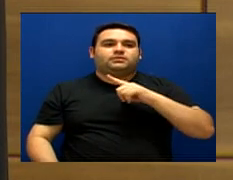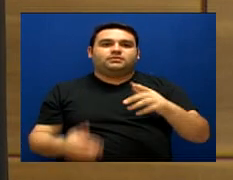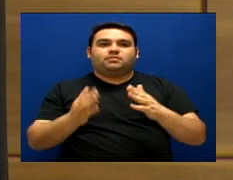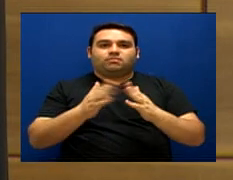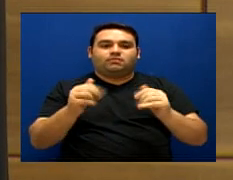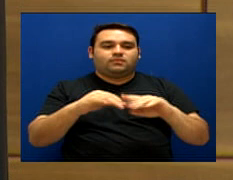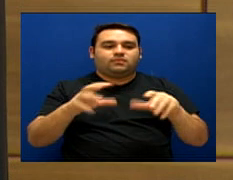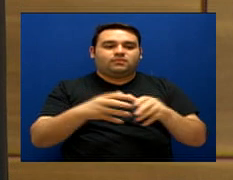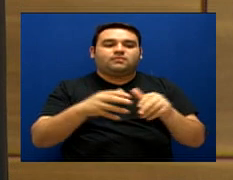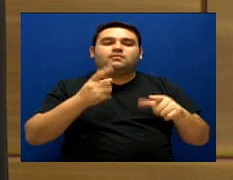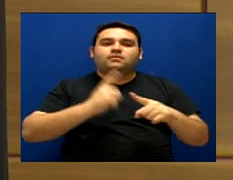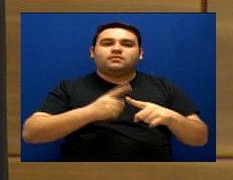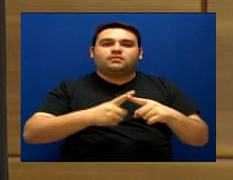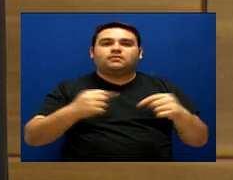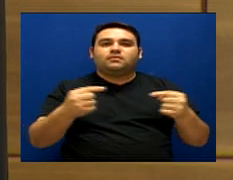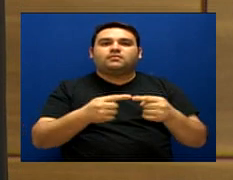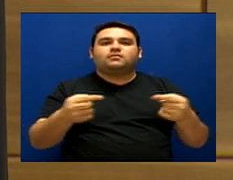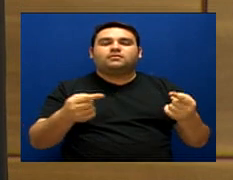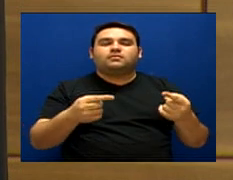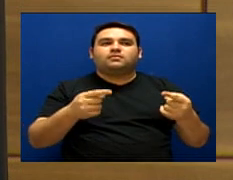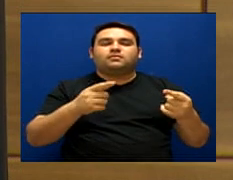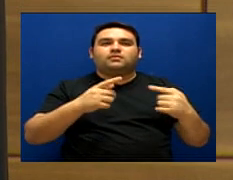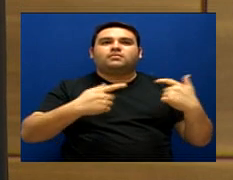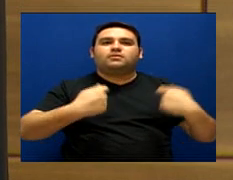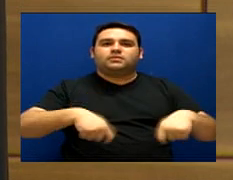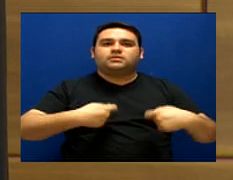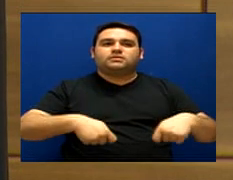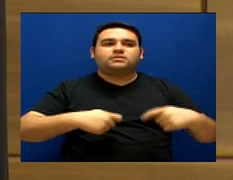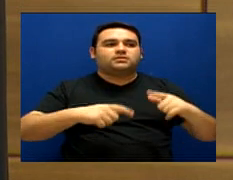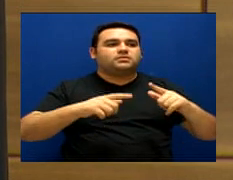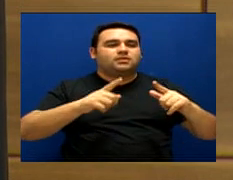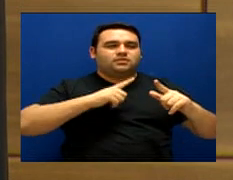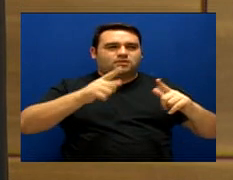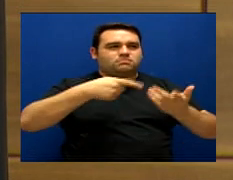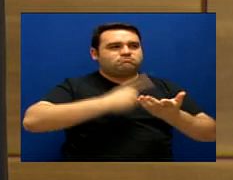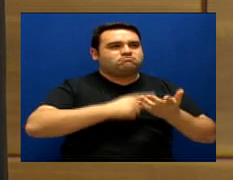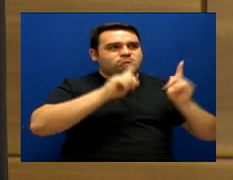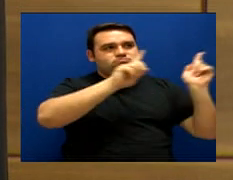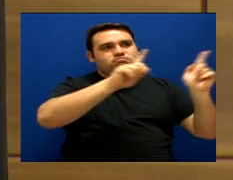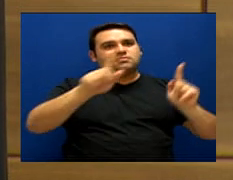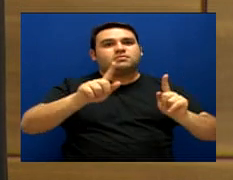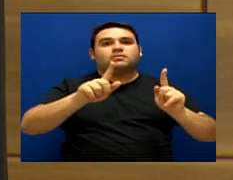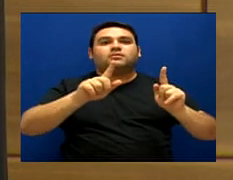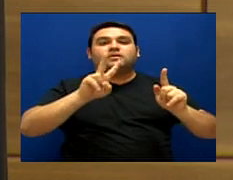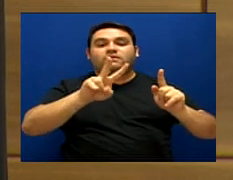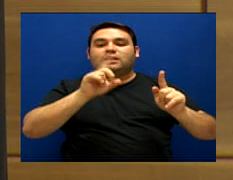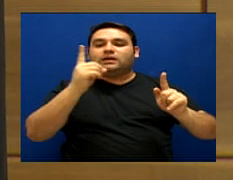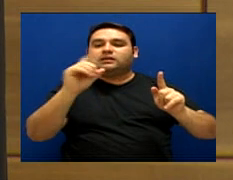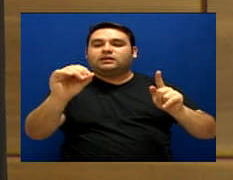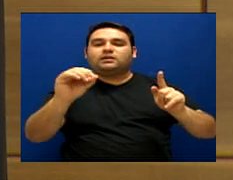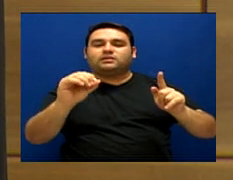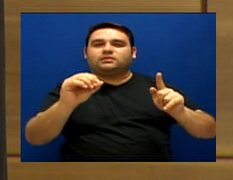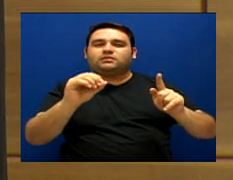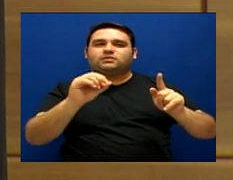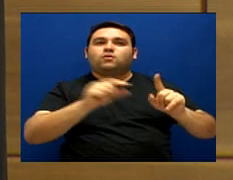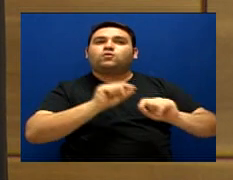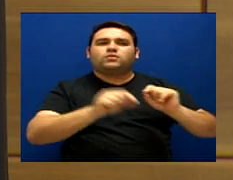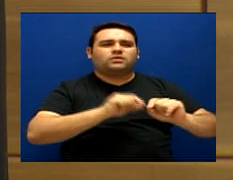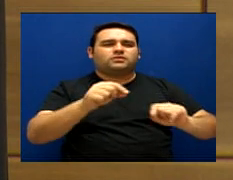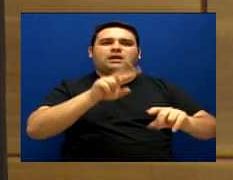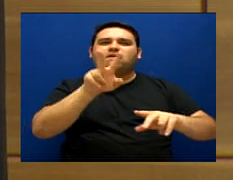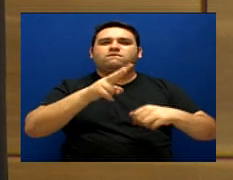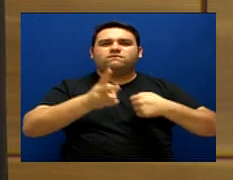desse grupo, com relação também a que haja campanhas de vacinação da V10 com